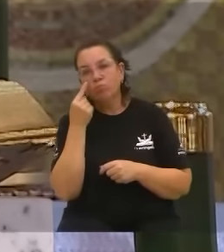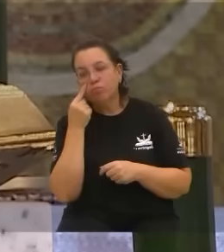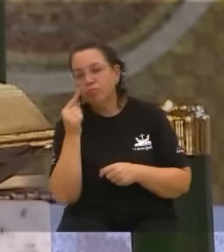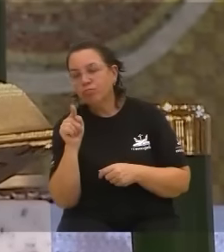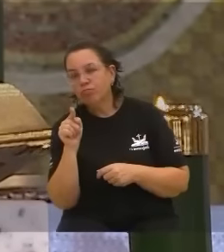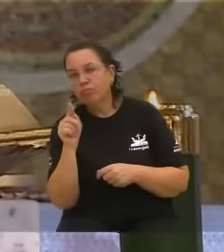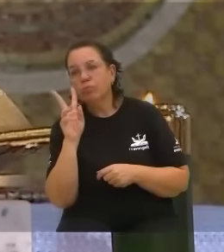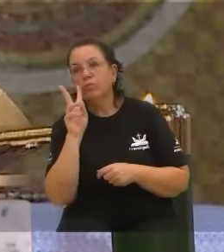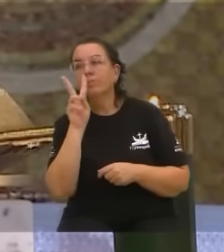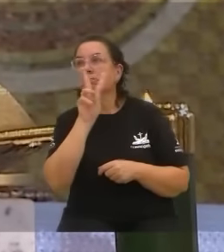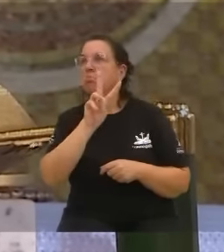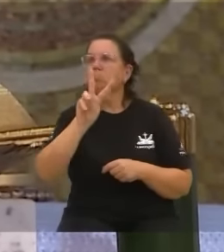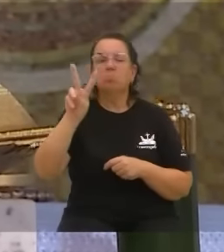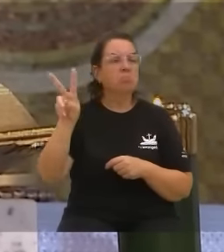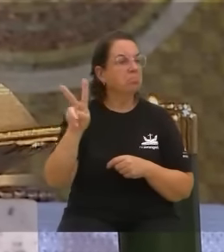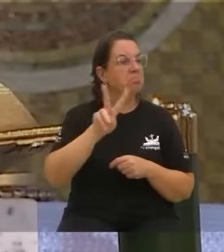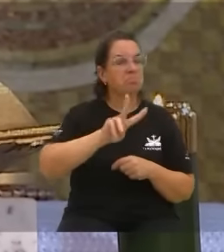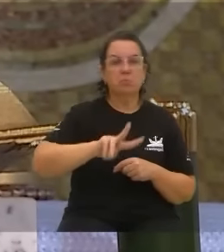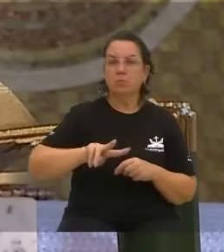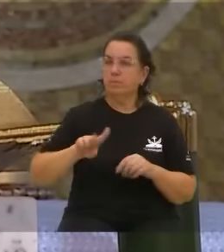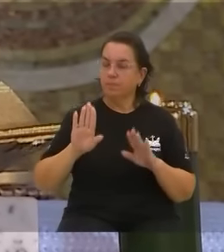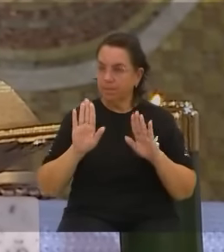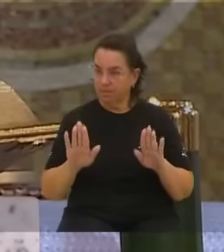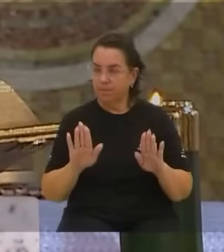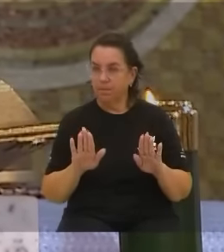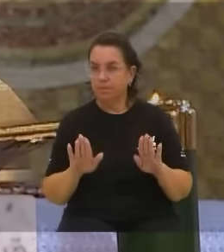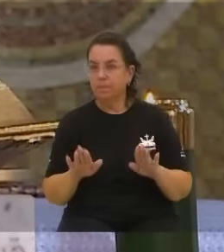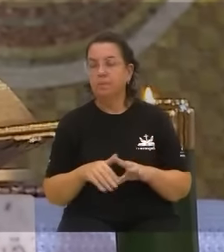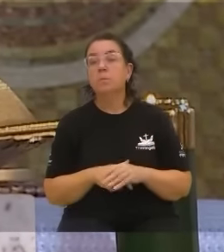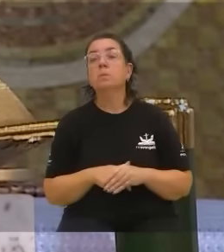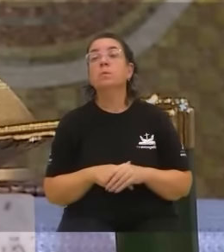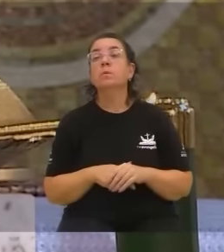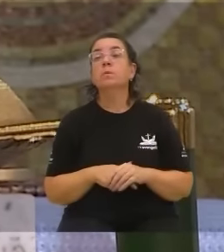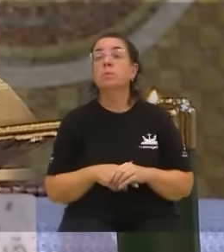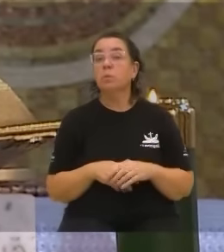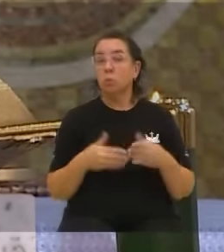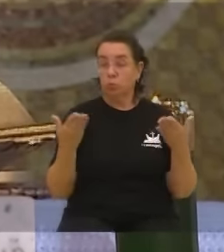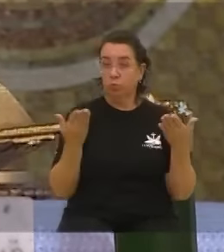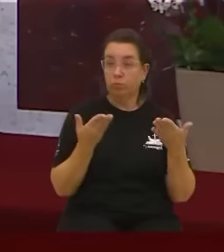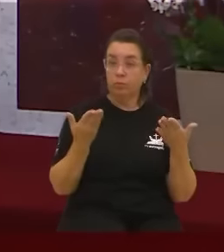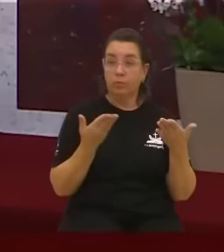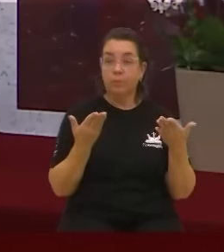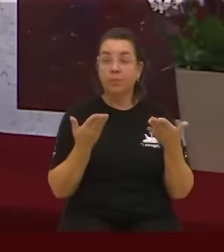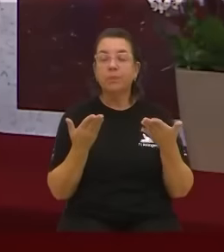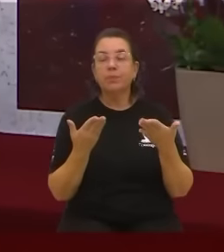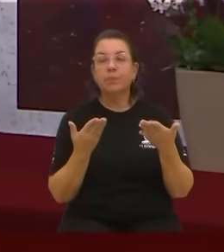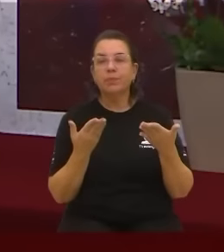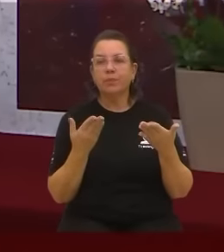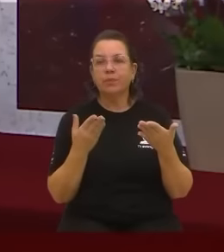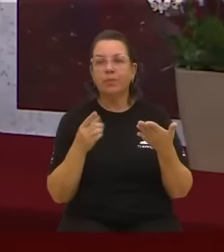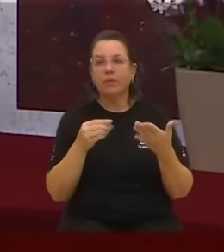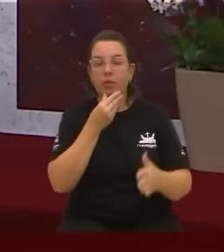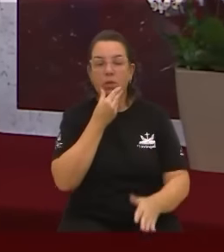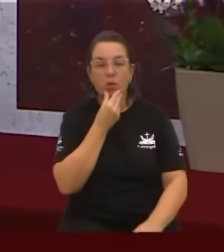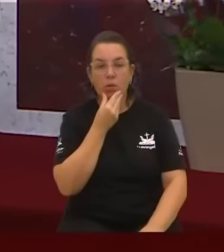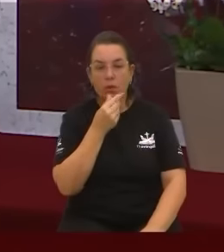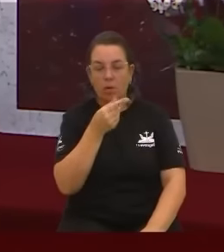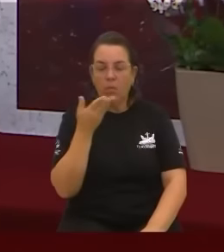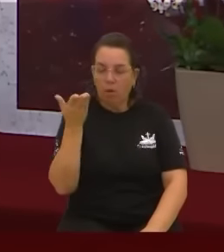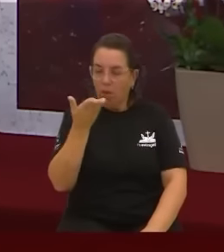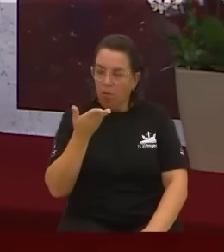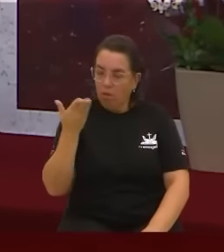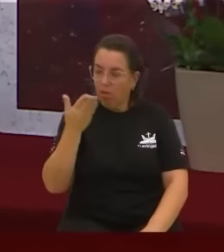do olhar não é por acaso. Porque hoje, aquele homem mendigo